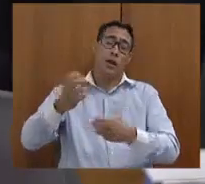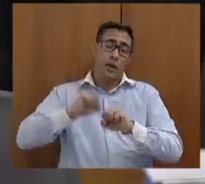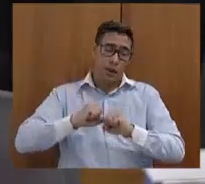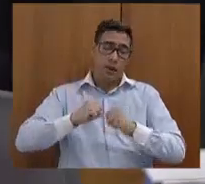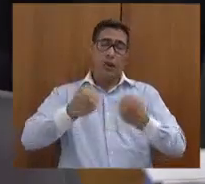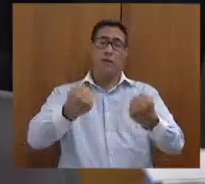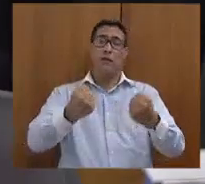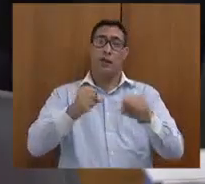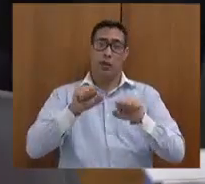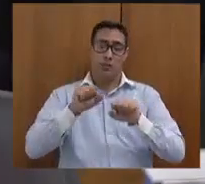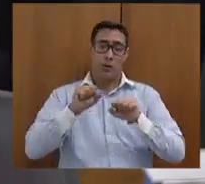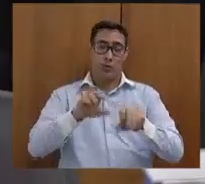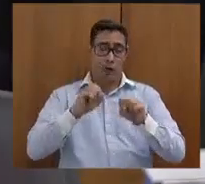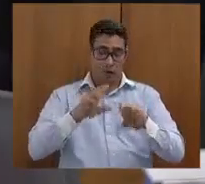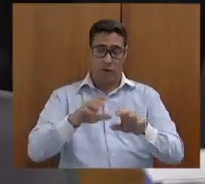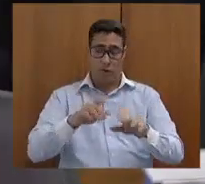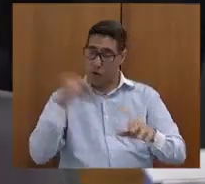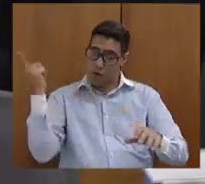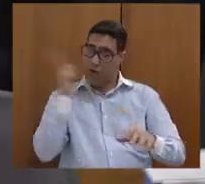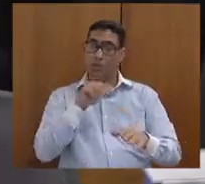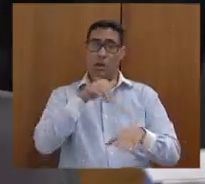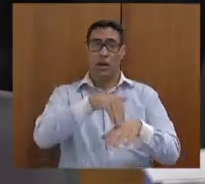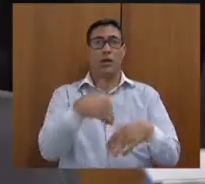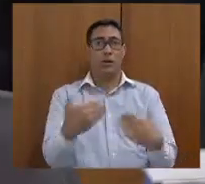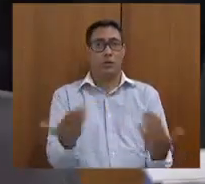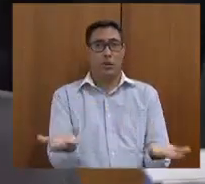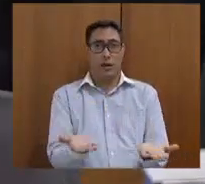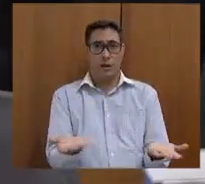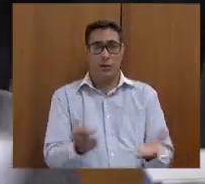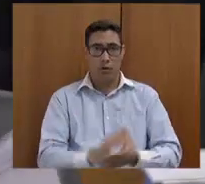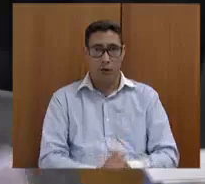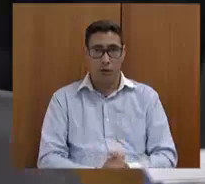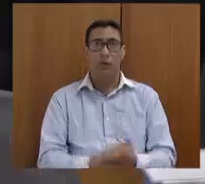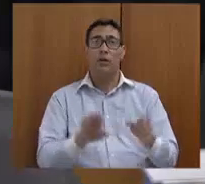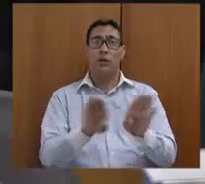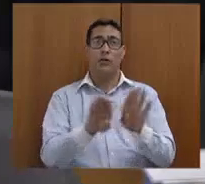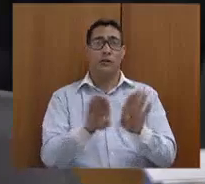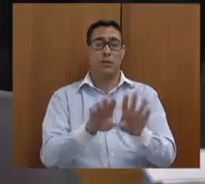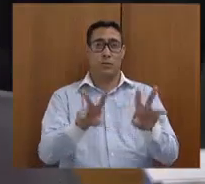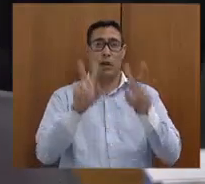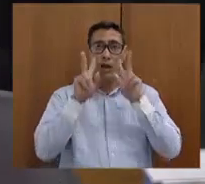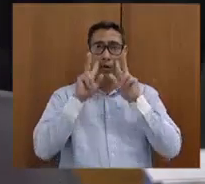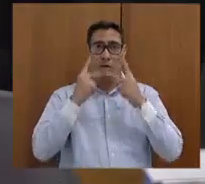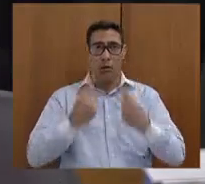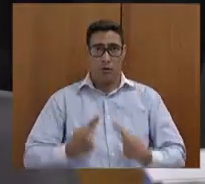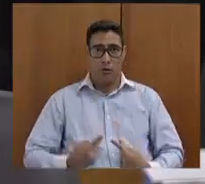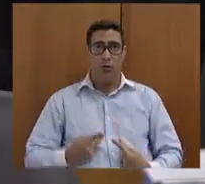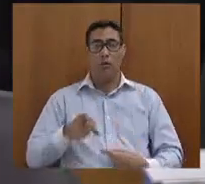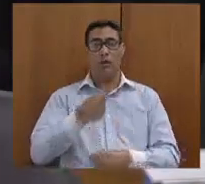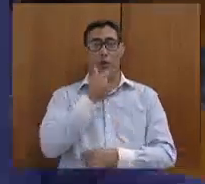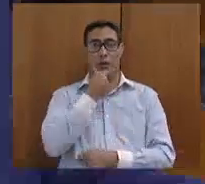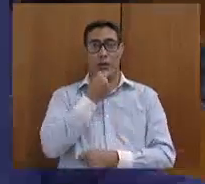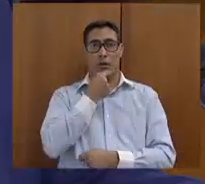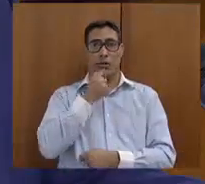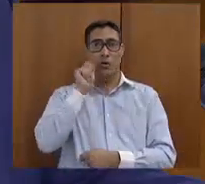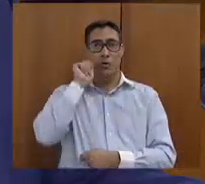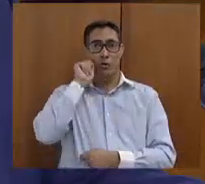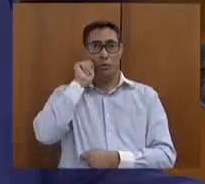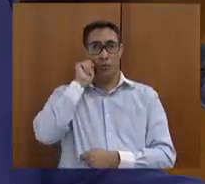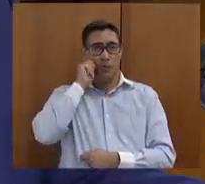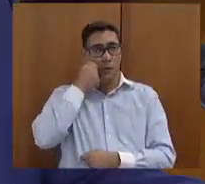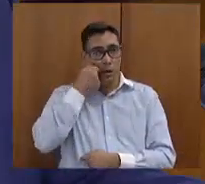aqui E aí secretário quero também reconhecer no Senhor uma pessoa um homem negro